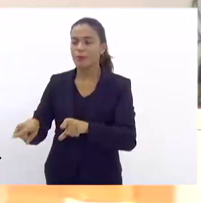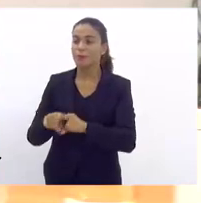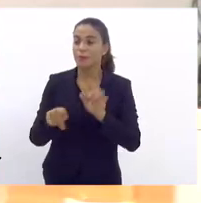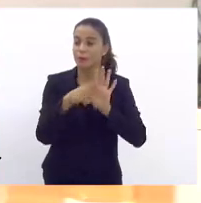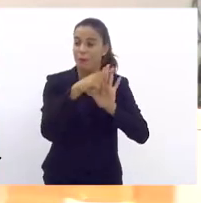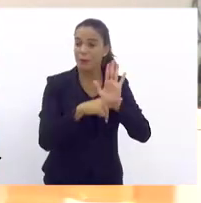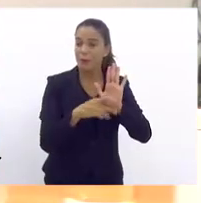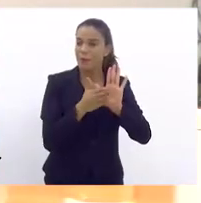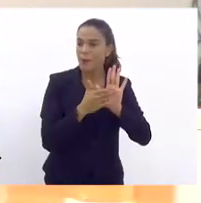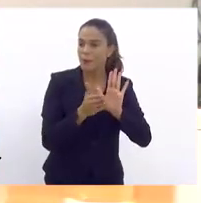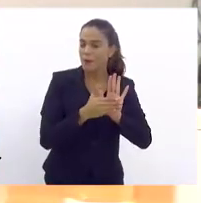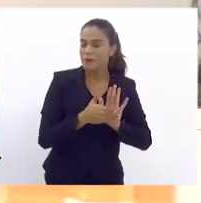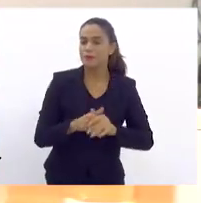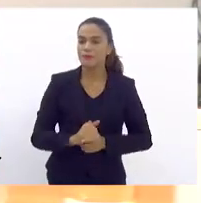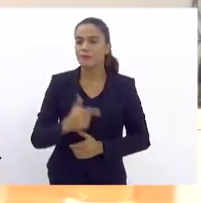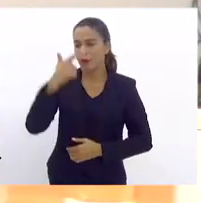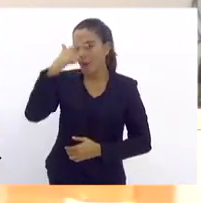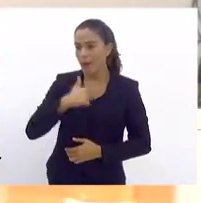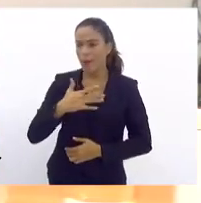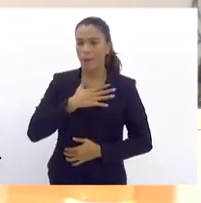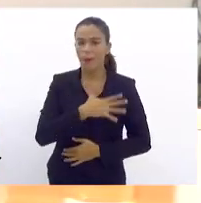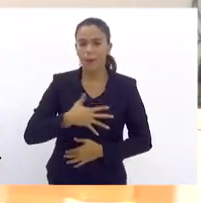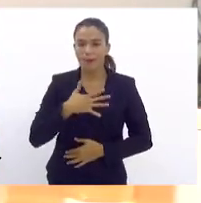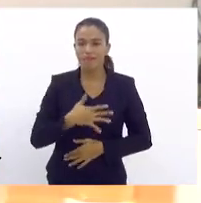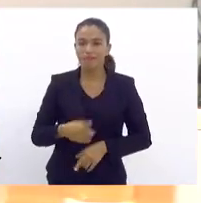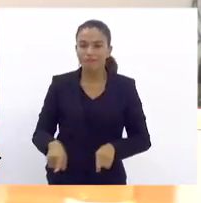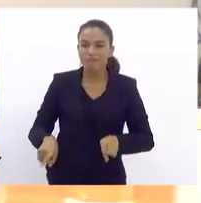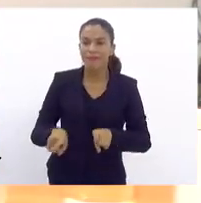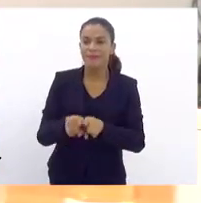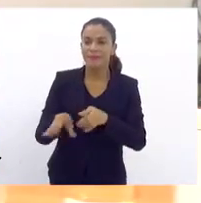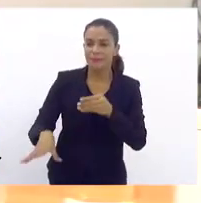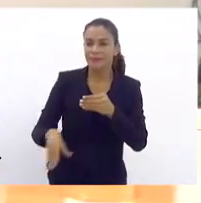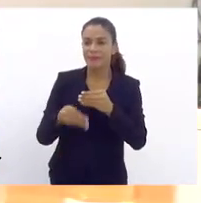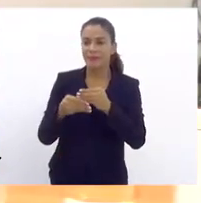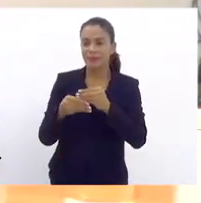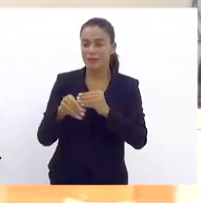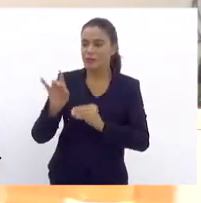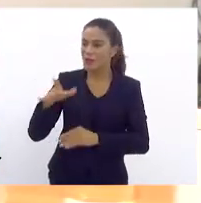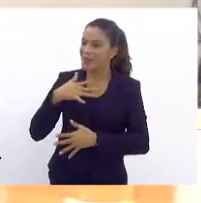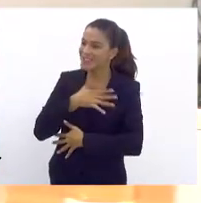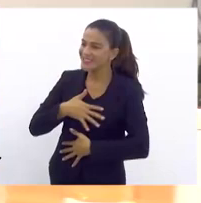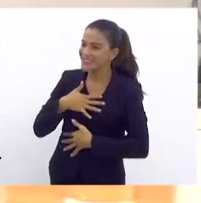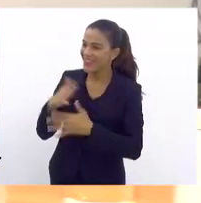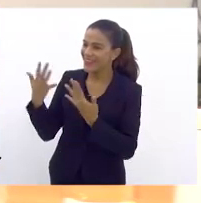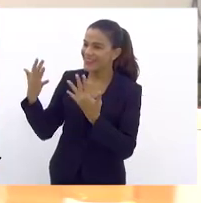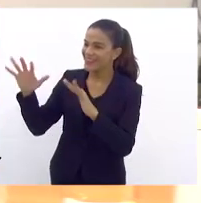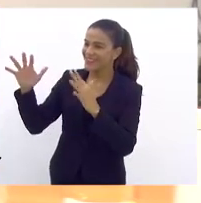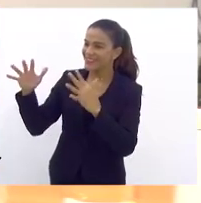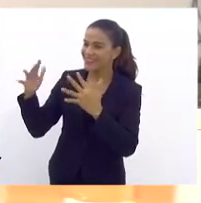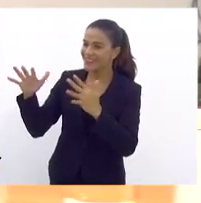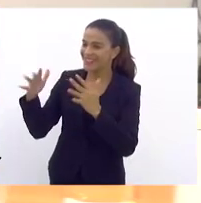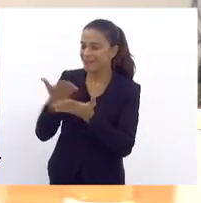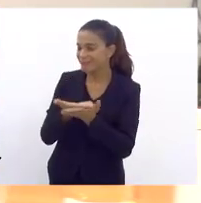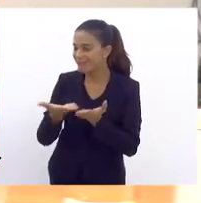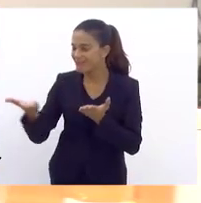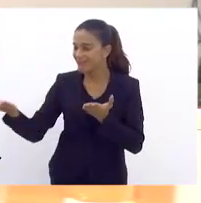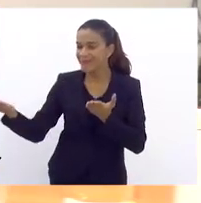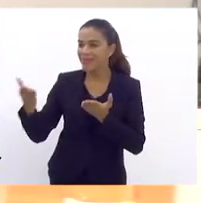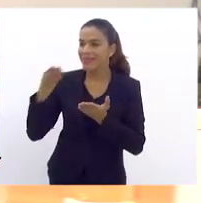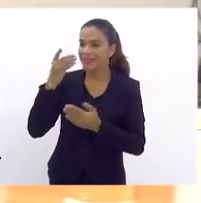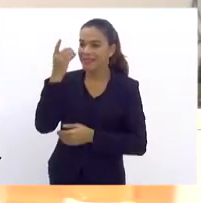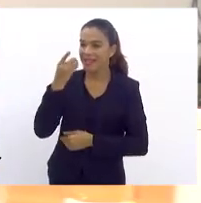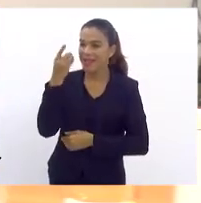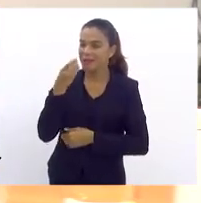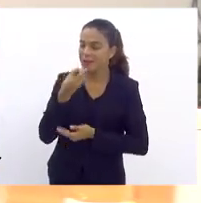propostas e eu gostaria também de não só a saudar os nobres deputados os nobres